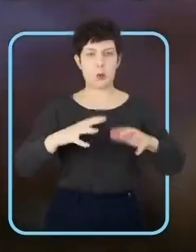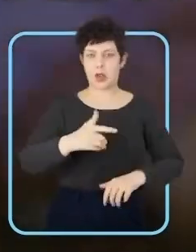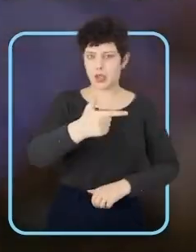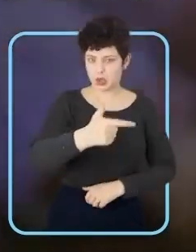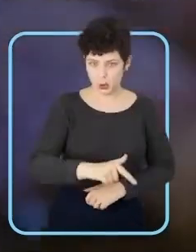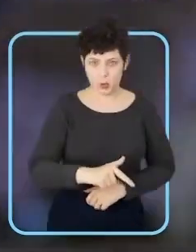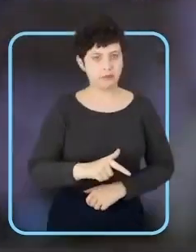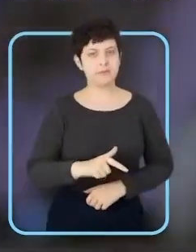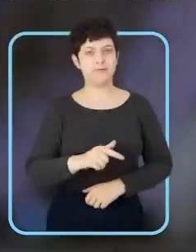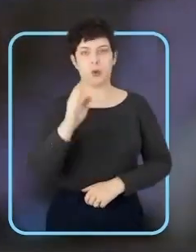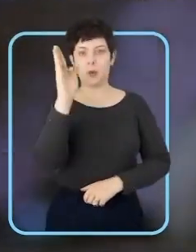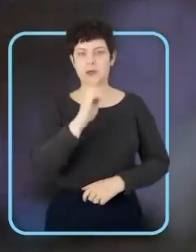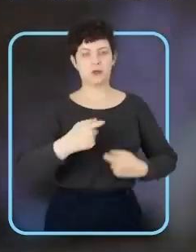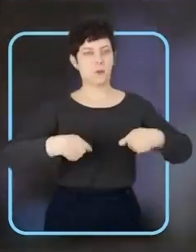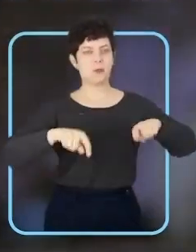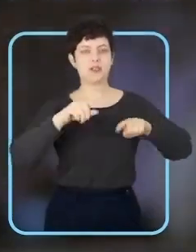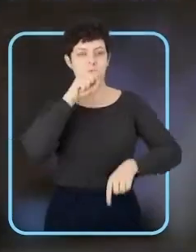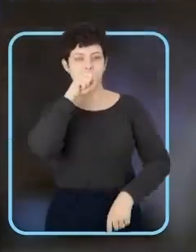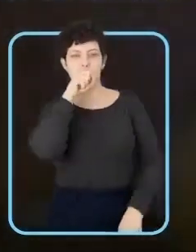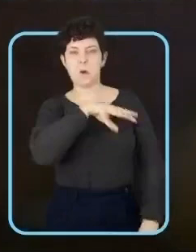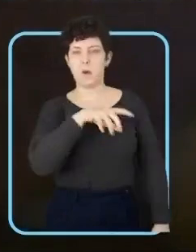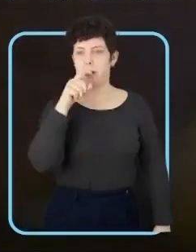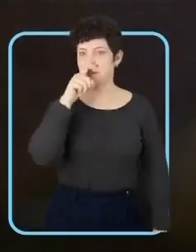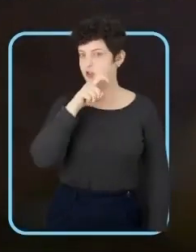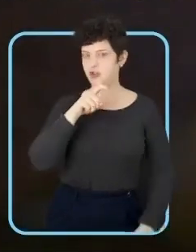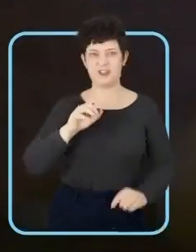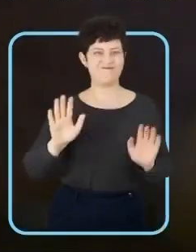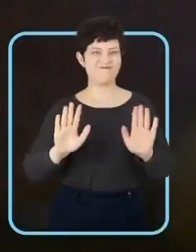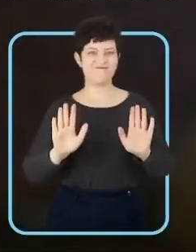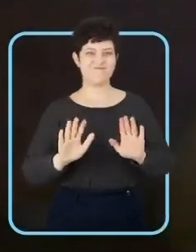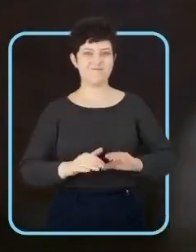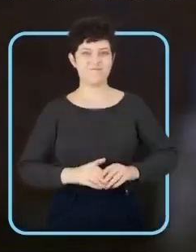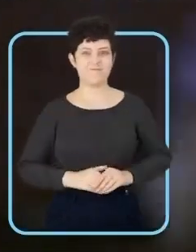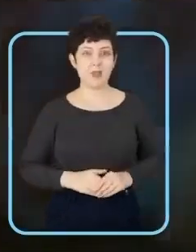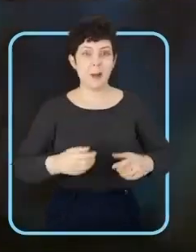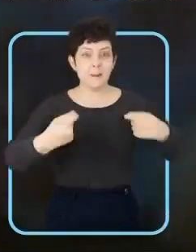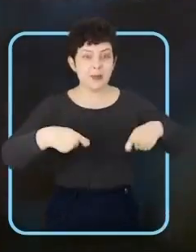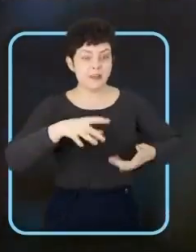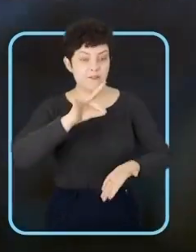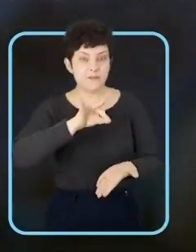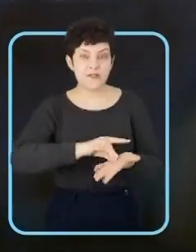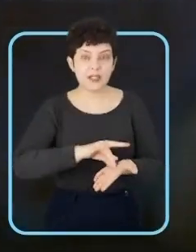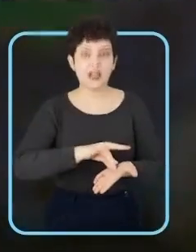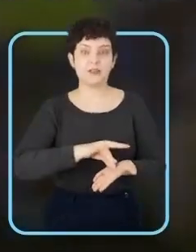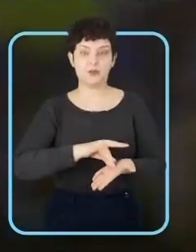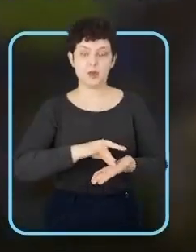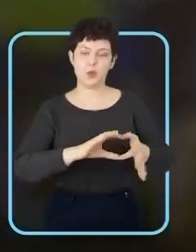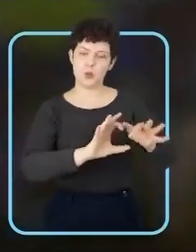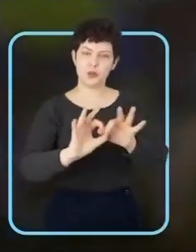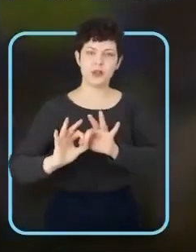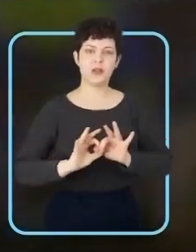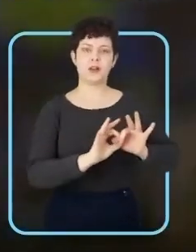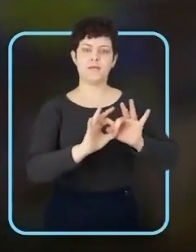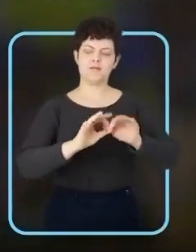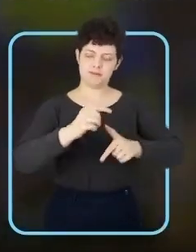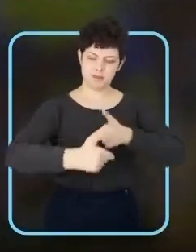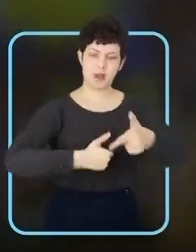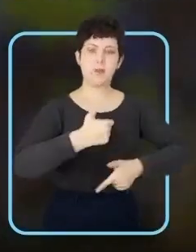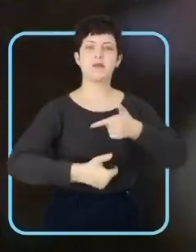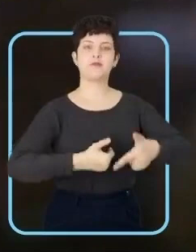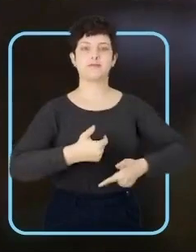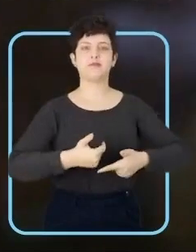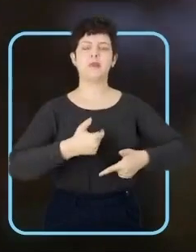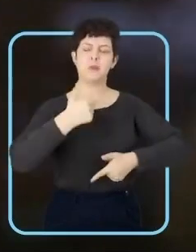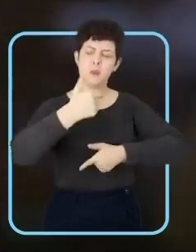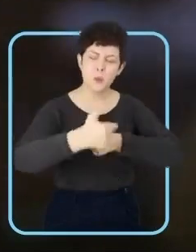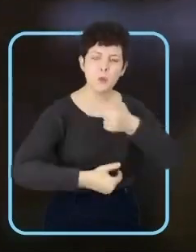na pandemia. O Brasil não precisa de grosserias nem de mentiras. Precisa de verdade,